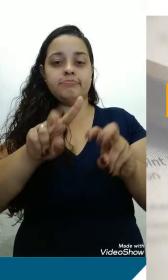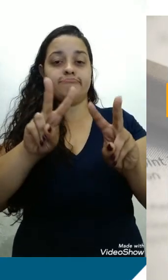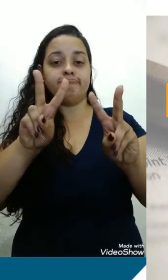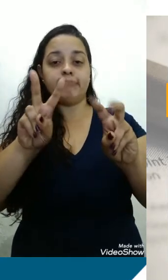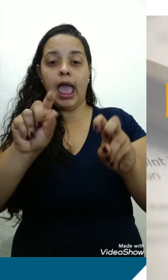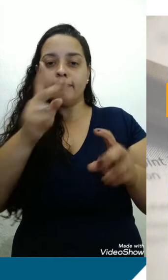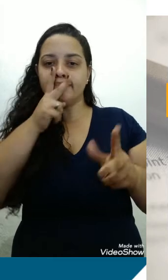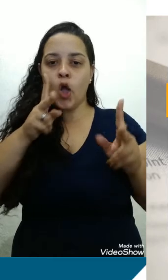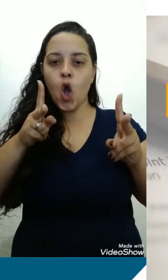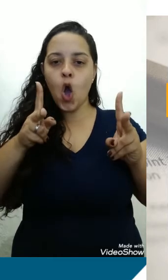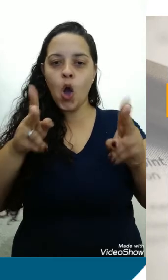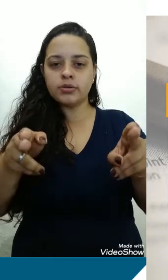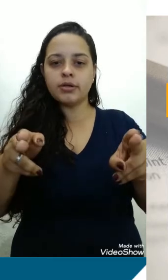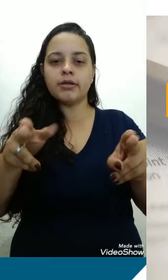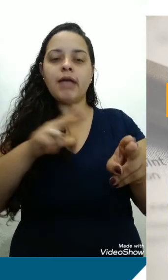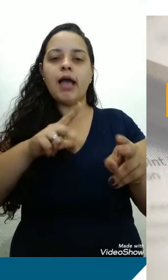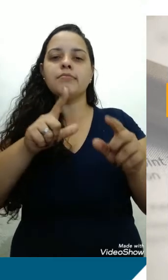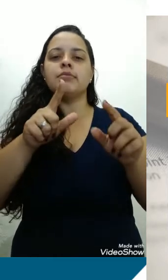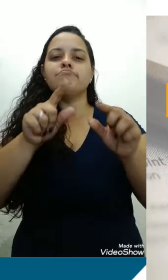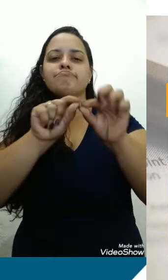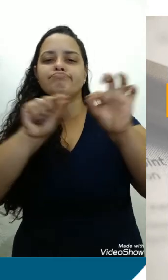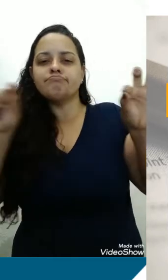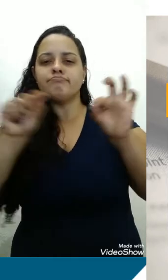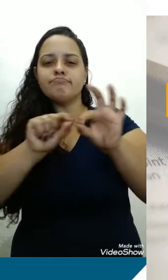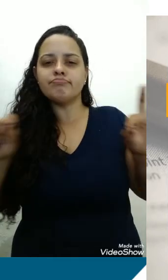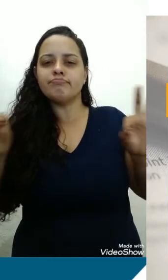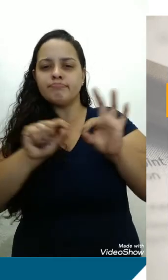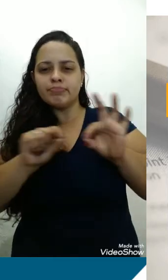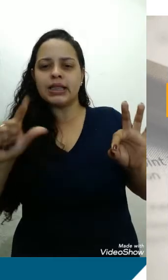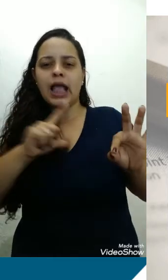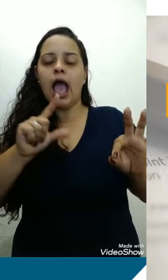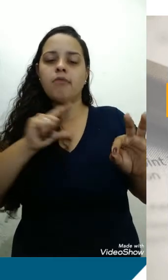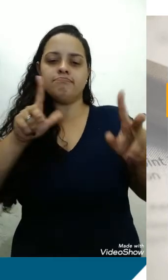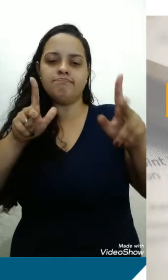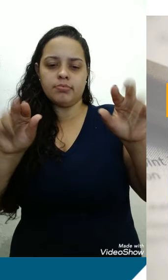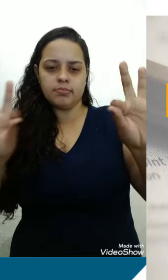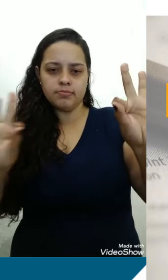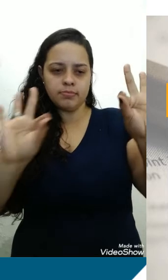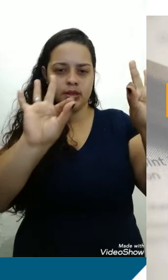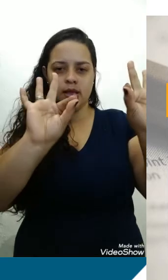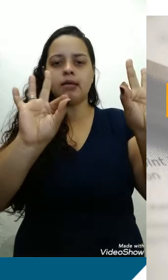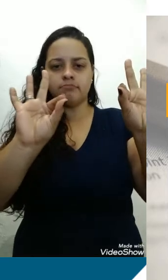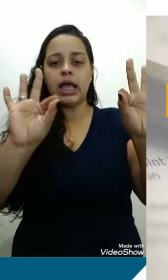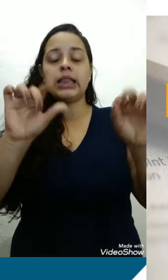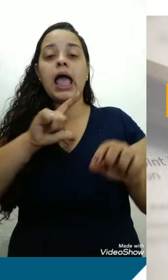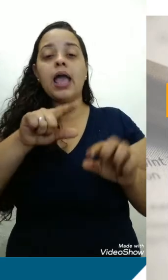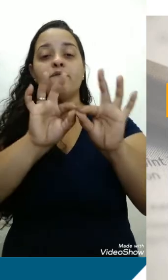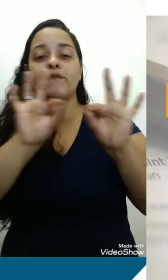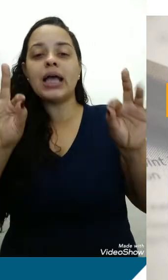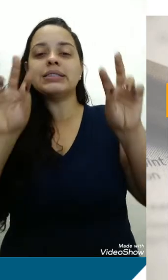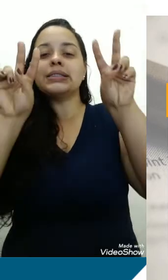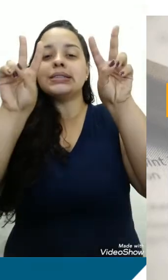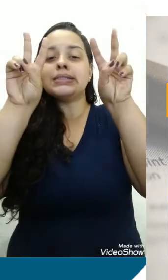tema nada mais é do que um recorte dentro de um assunto mais amplo. Então, toda proposta de redação apresenta uma frase